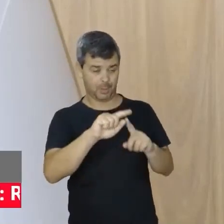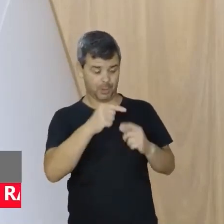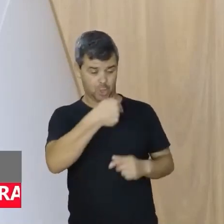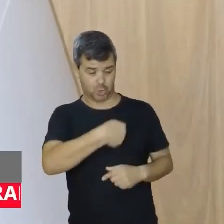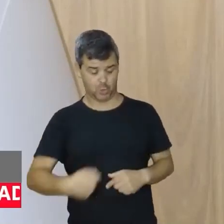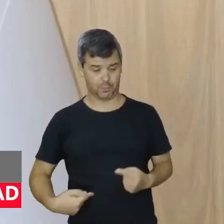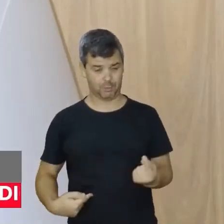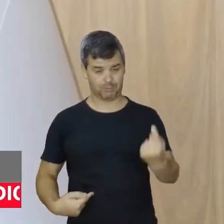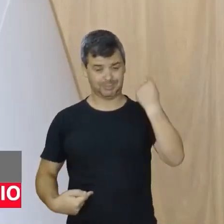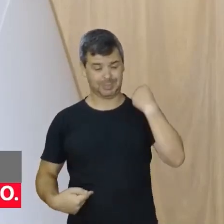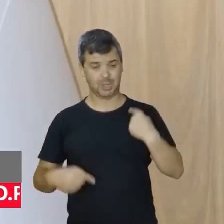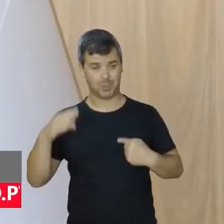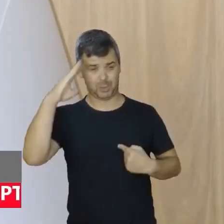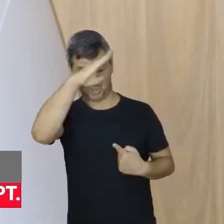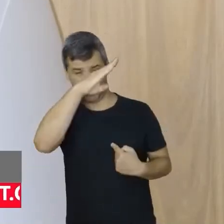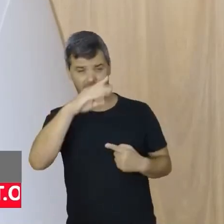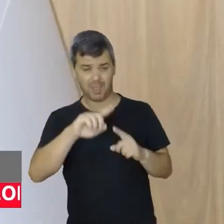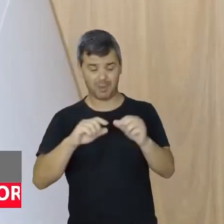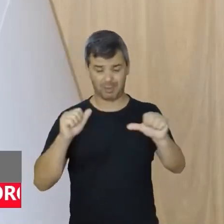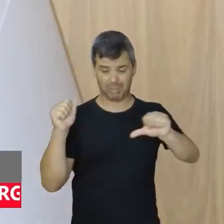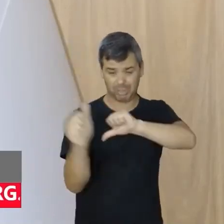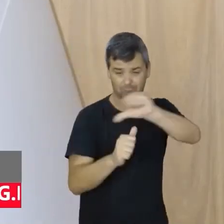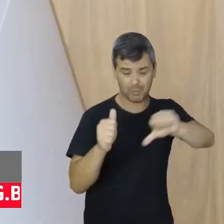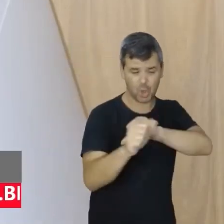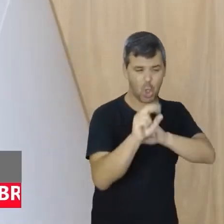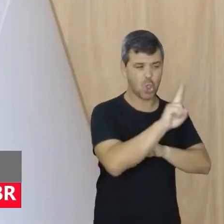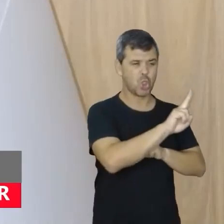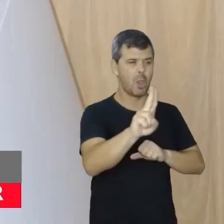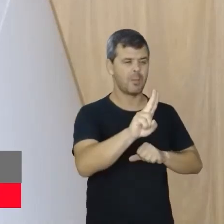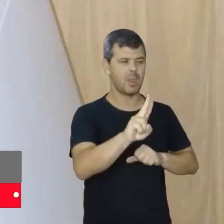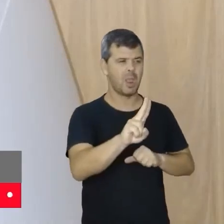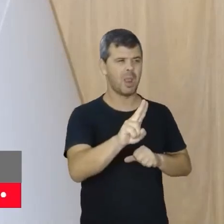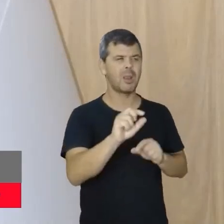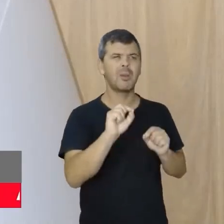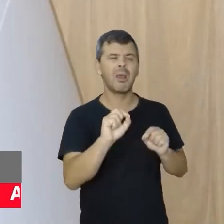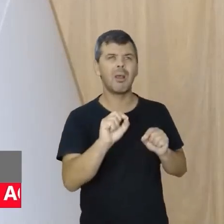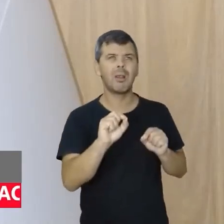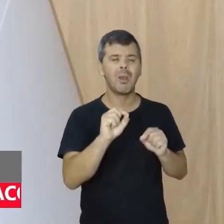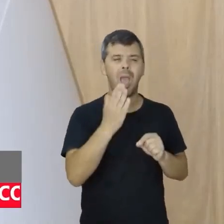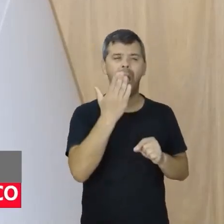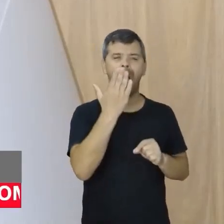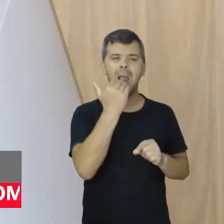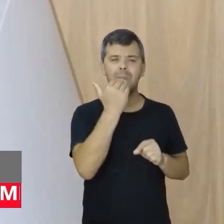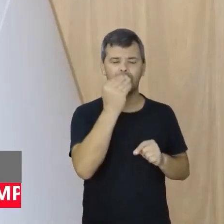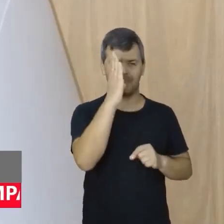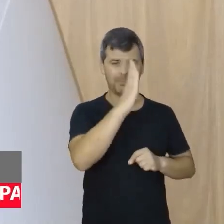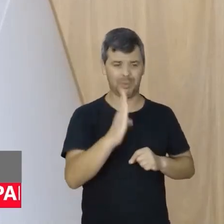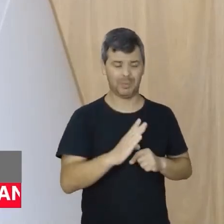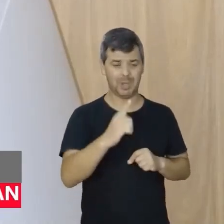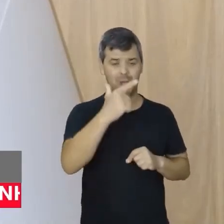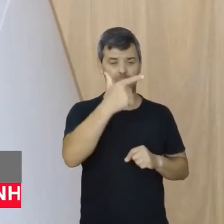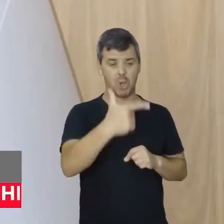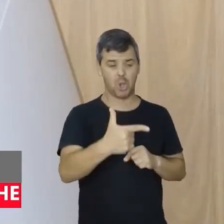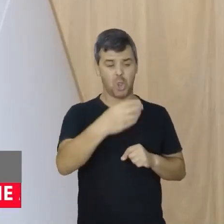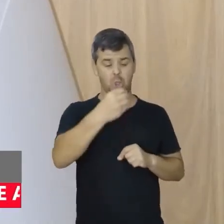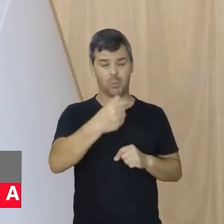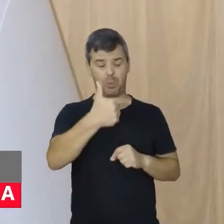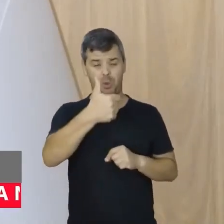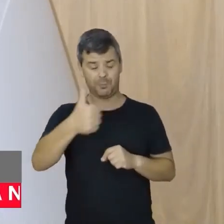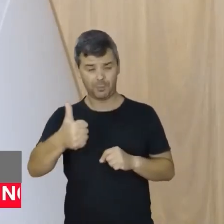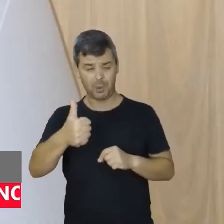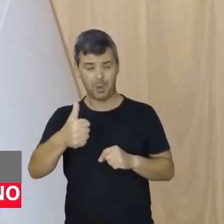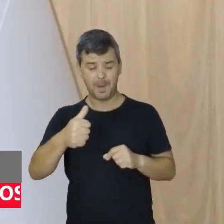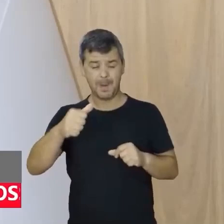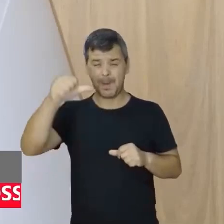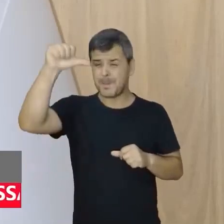governo passado teve inclusive alteração do seu nome, era Alimenta Brasil, 2021, no pior